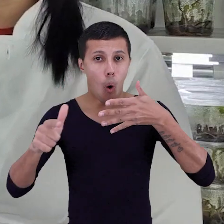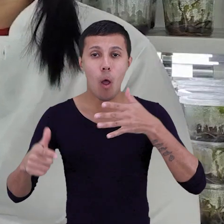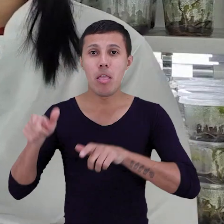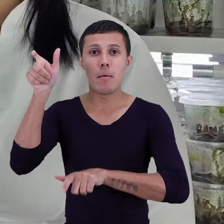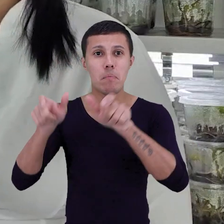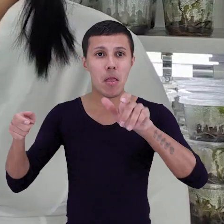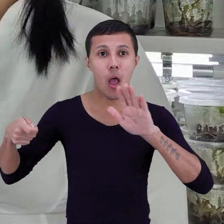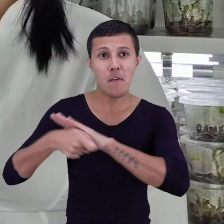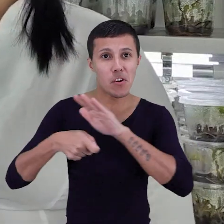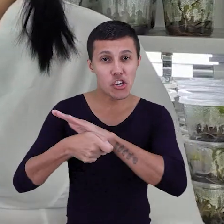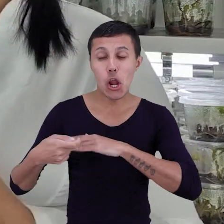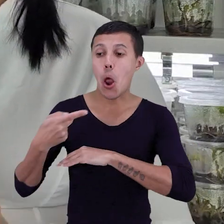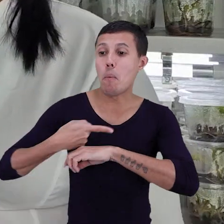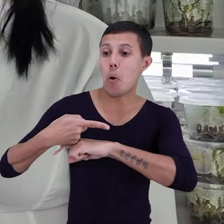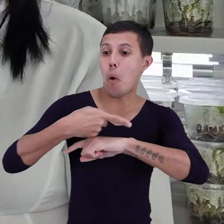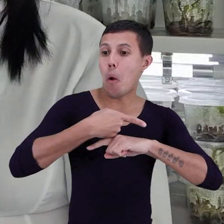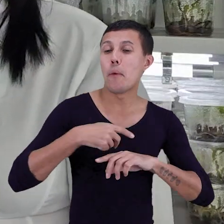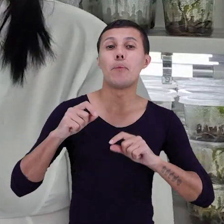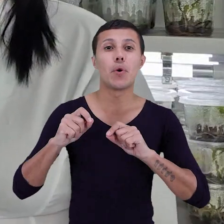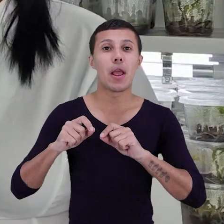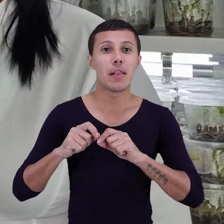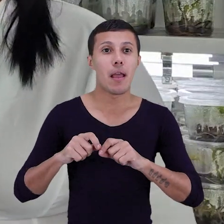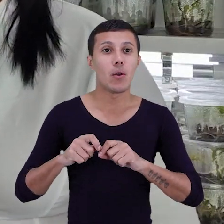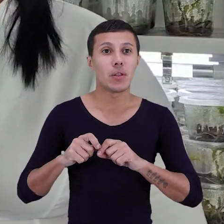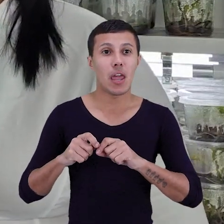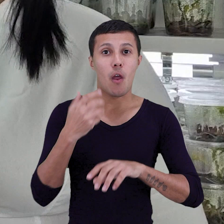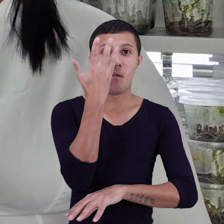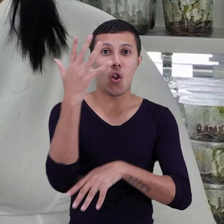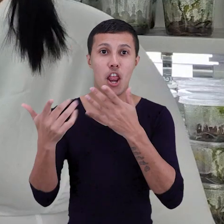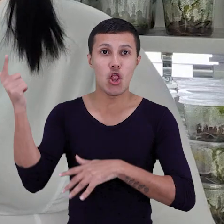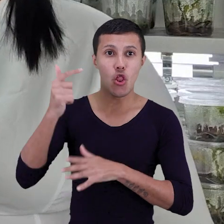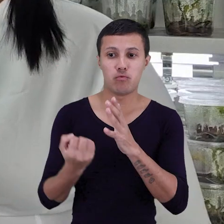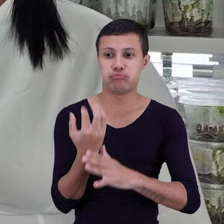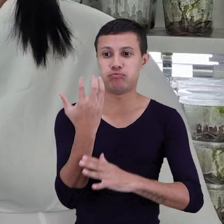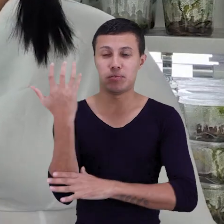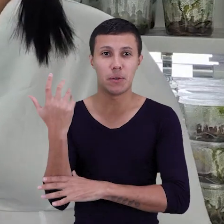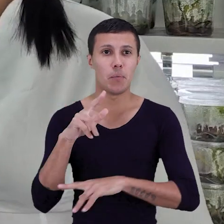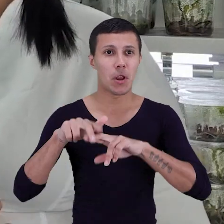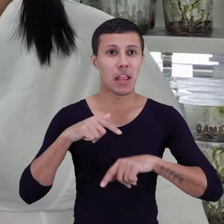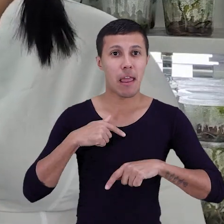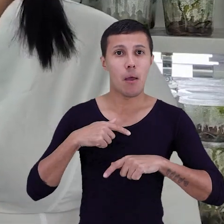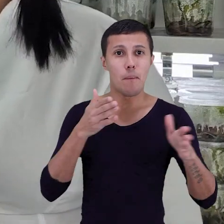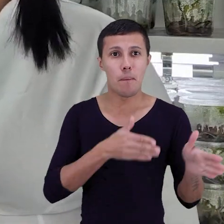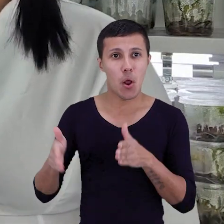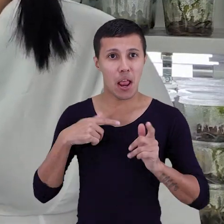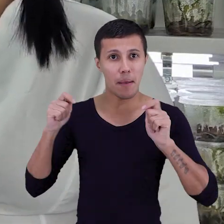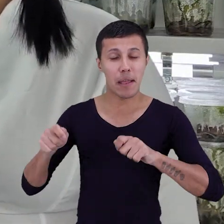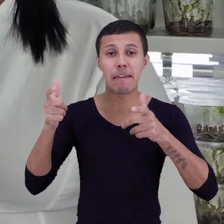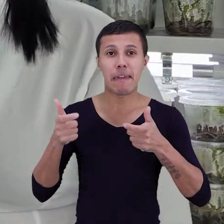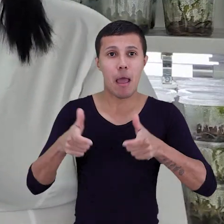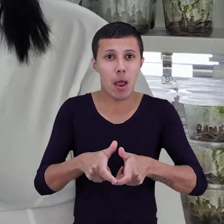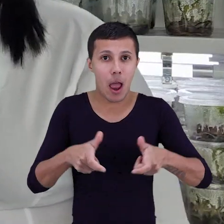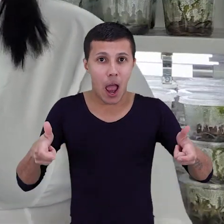nos procuraram com a parte de reflorestamento, porque hoje a gente só tem essa capacidade de produção, mas a gente pretende ampliar